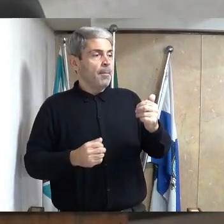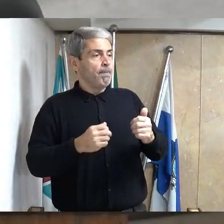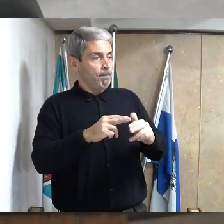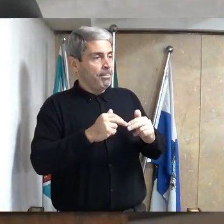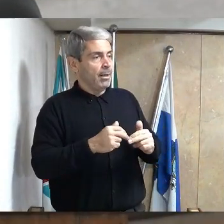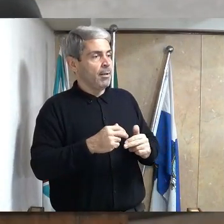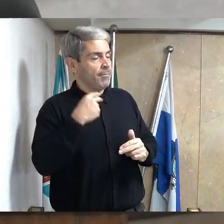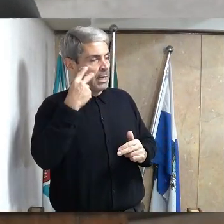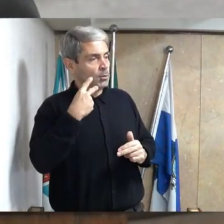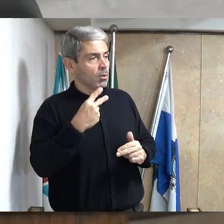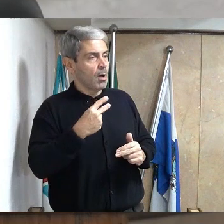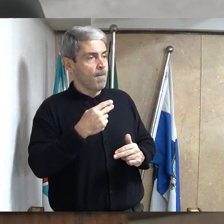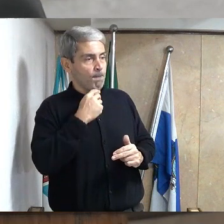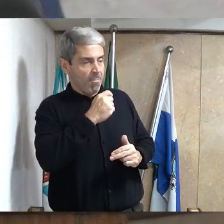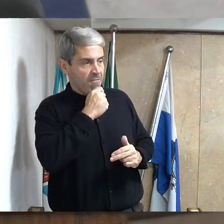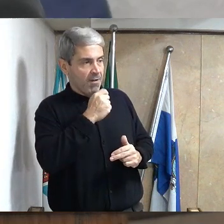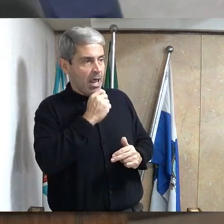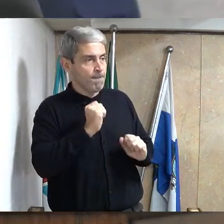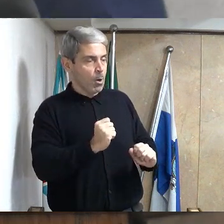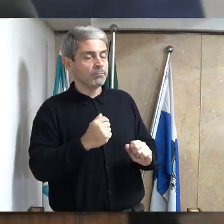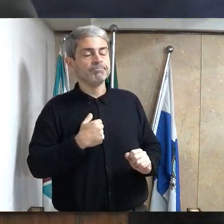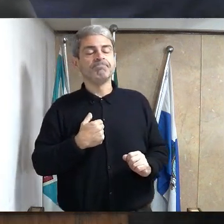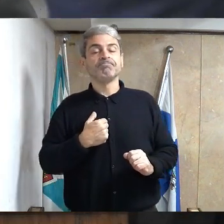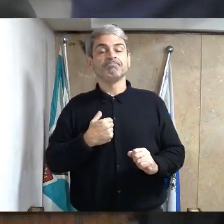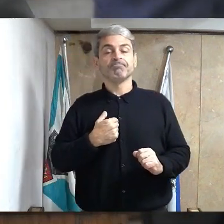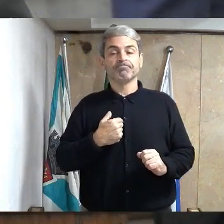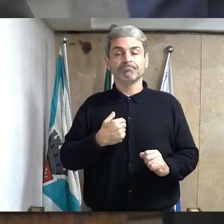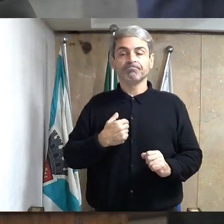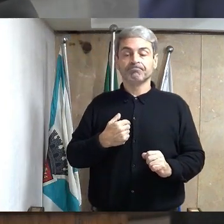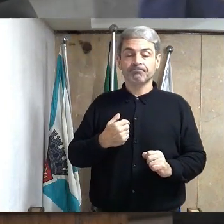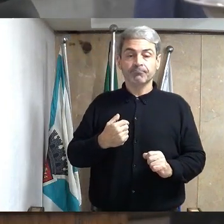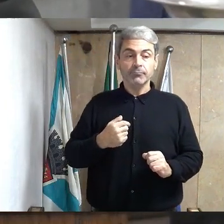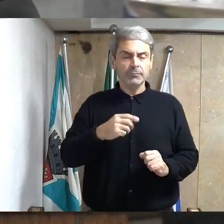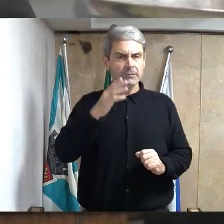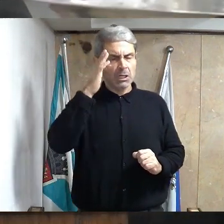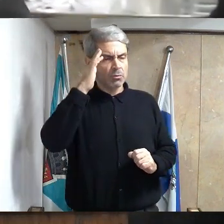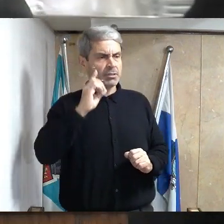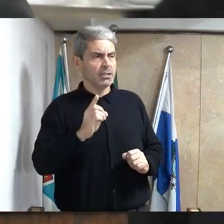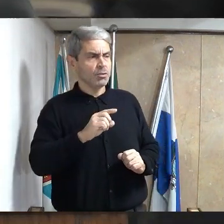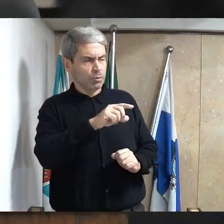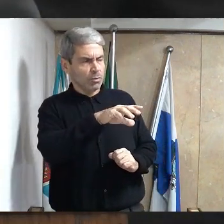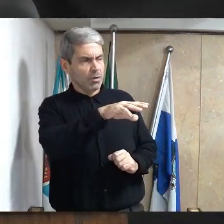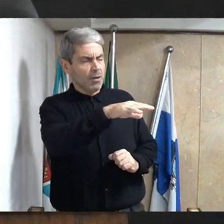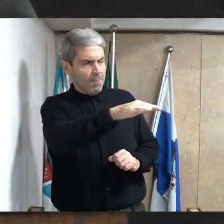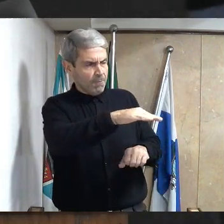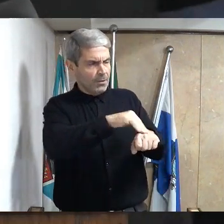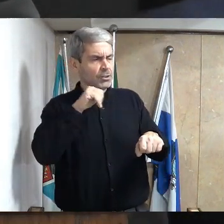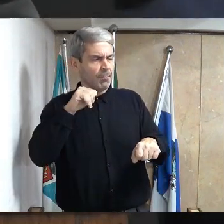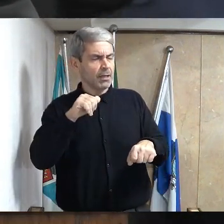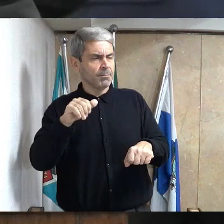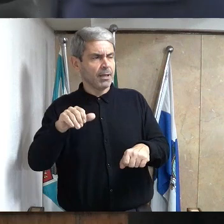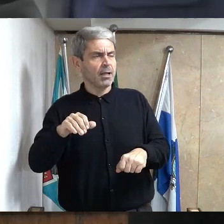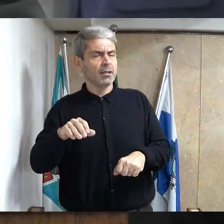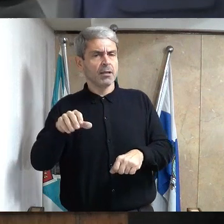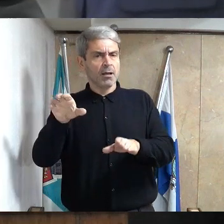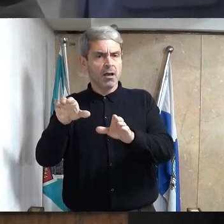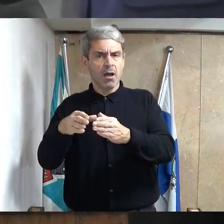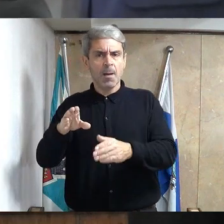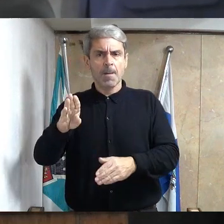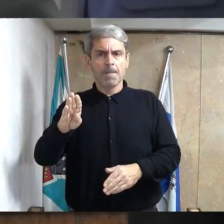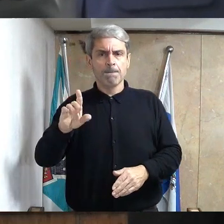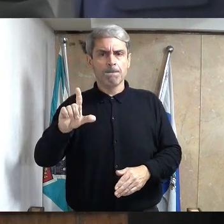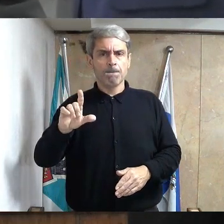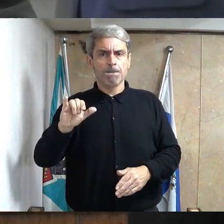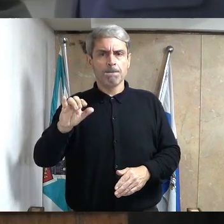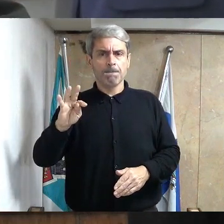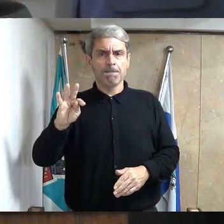Parabenizar a vossa excelência. Eu não sei se vossa excelência foi convidado para essa blitz, mas eu não fui convidado para